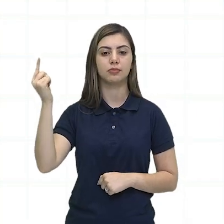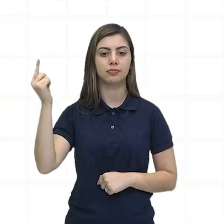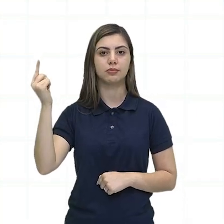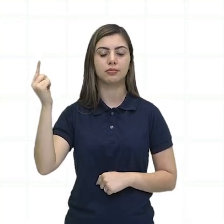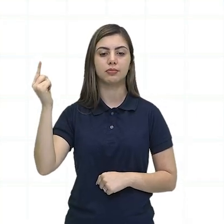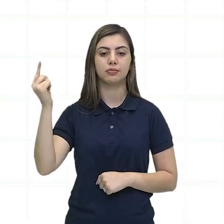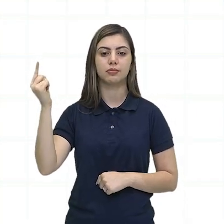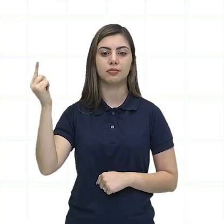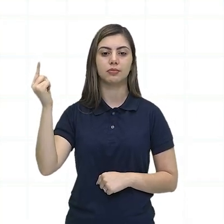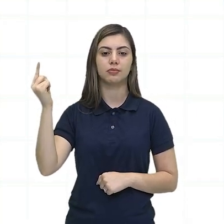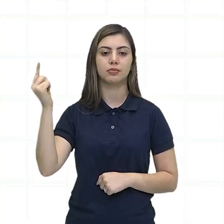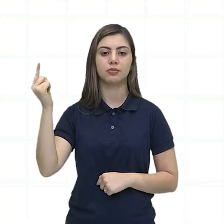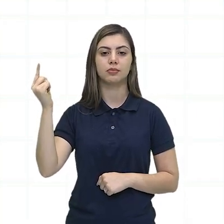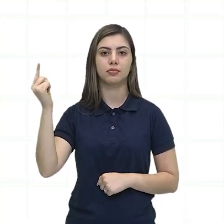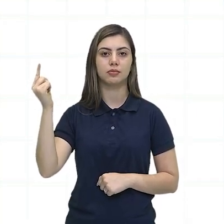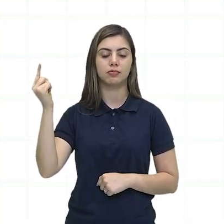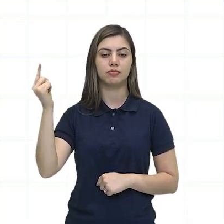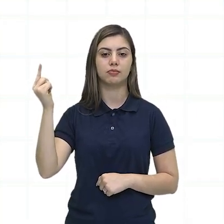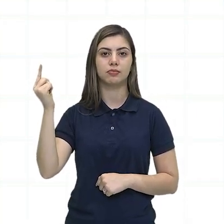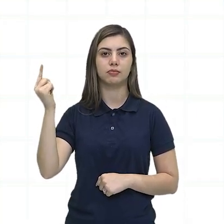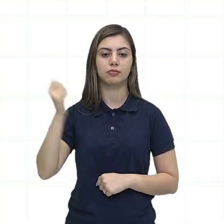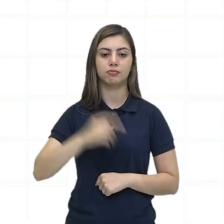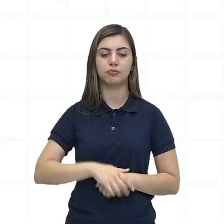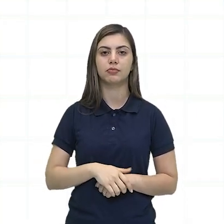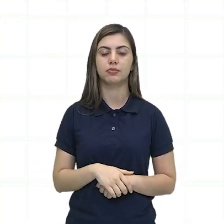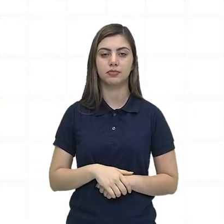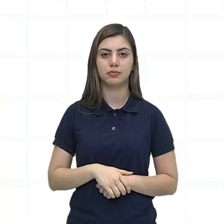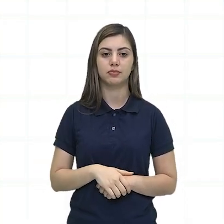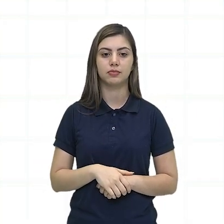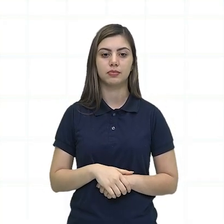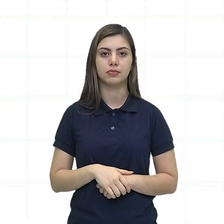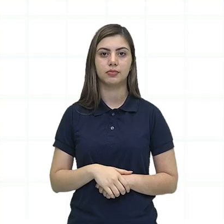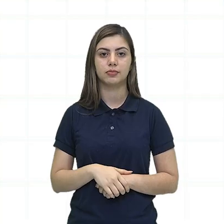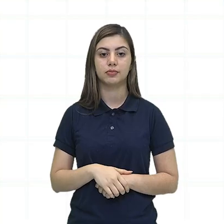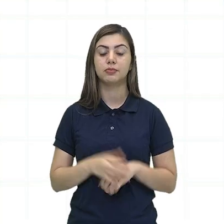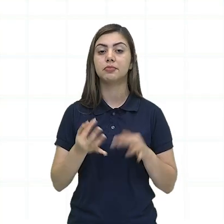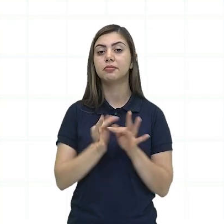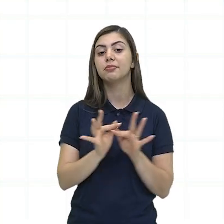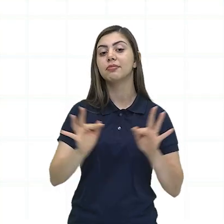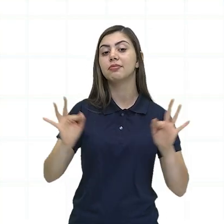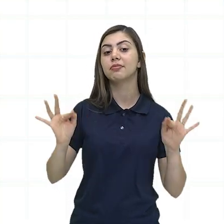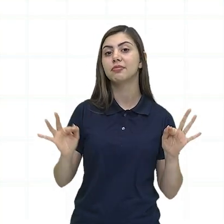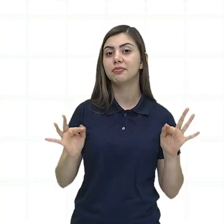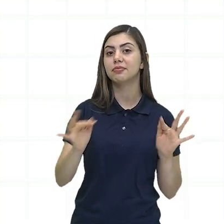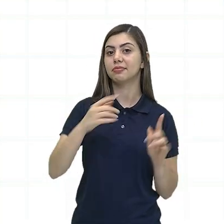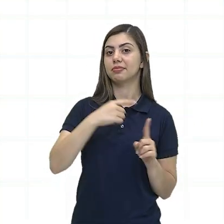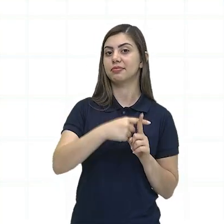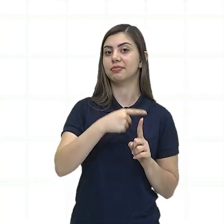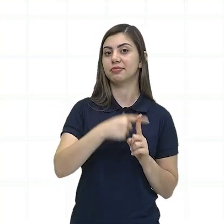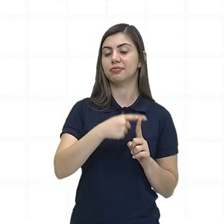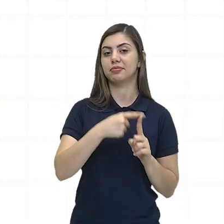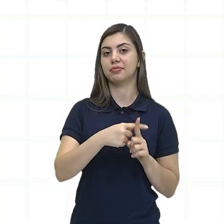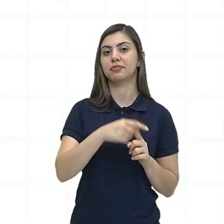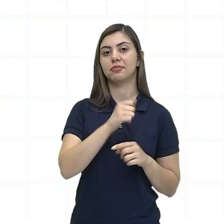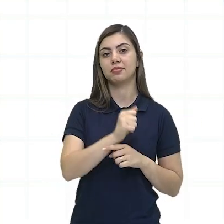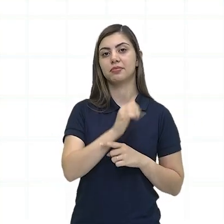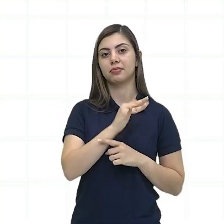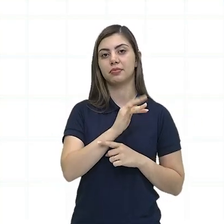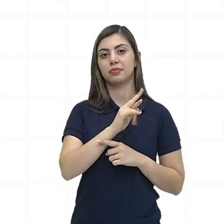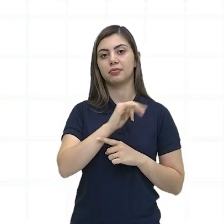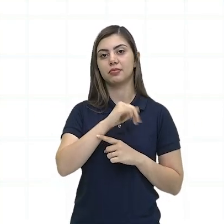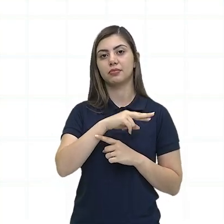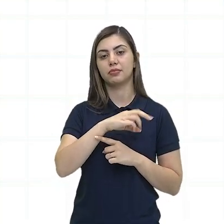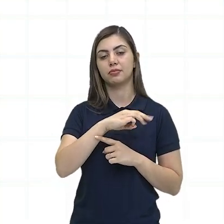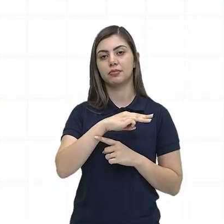Olha só. They like math, a frase afirmativa, né? Eles gostam